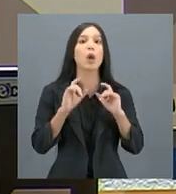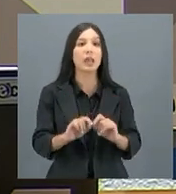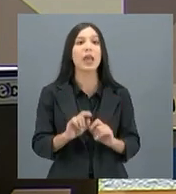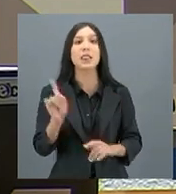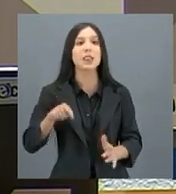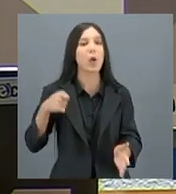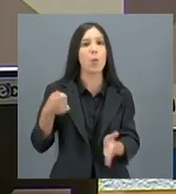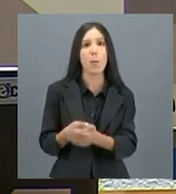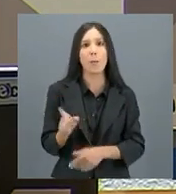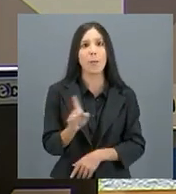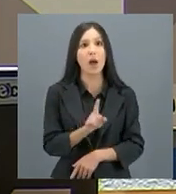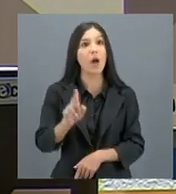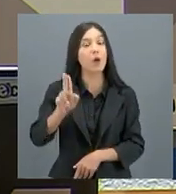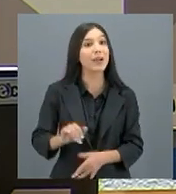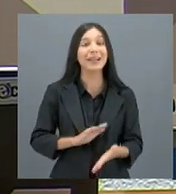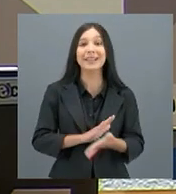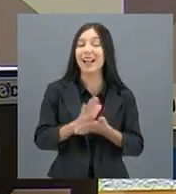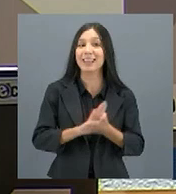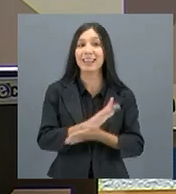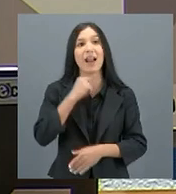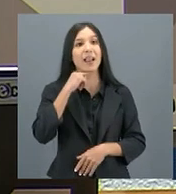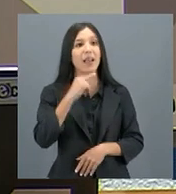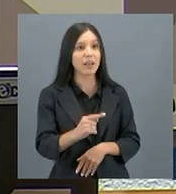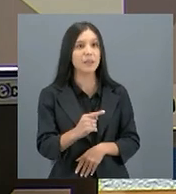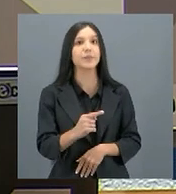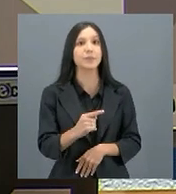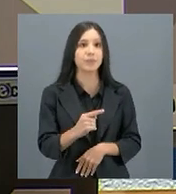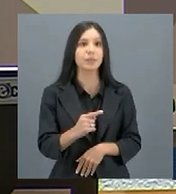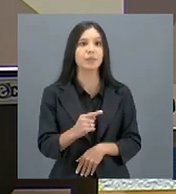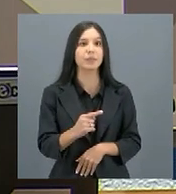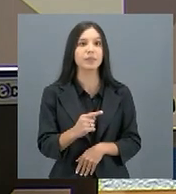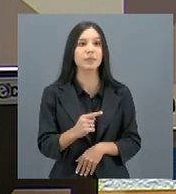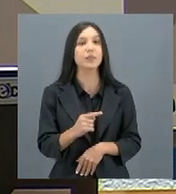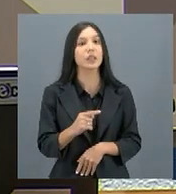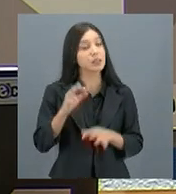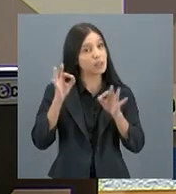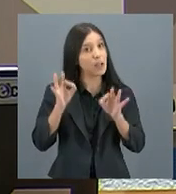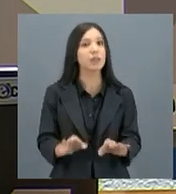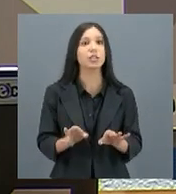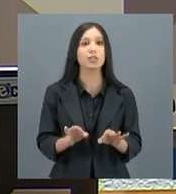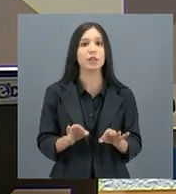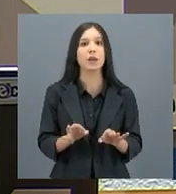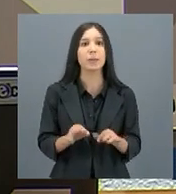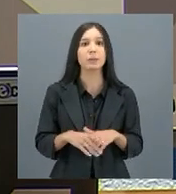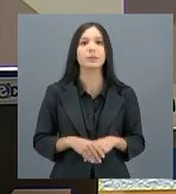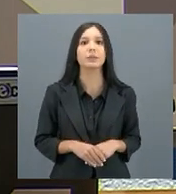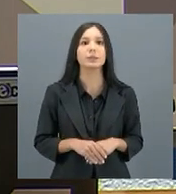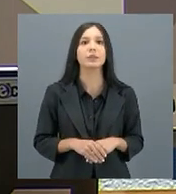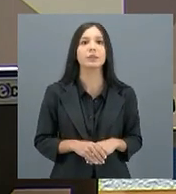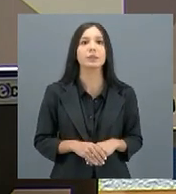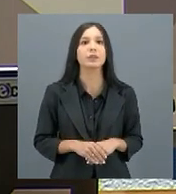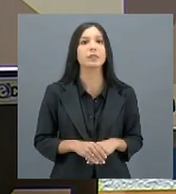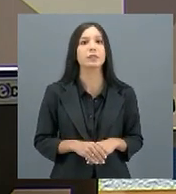não pague nunca nada a ninguém. De forma assertiva, senador. De